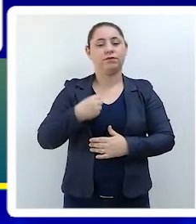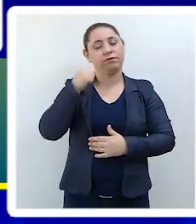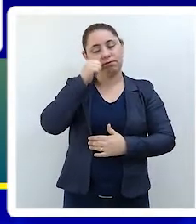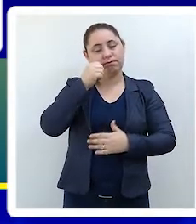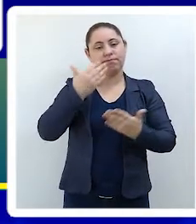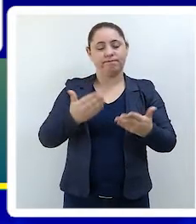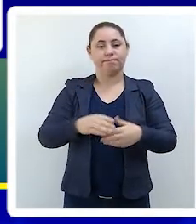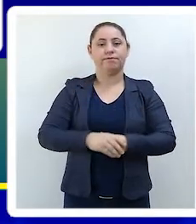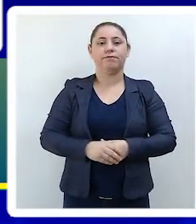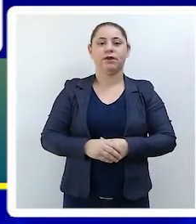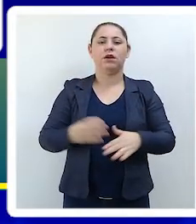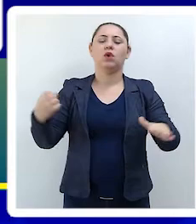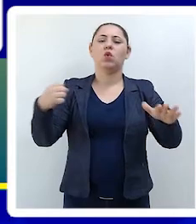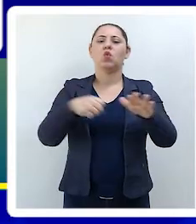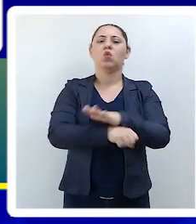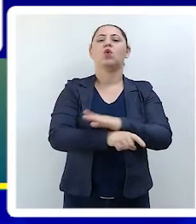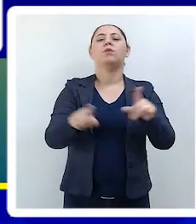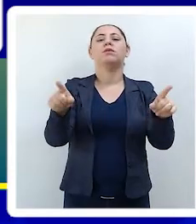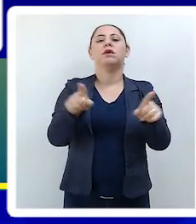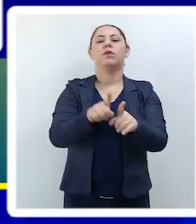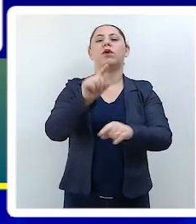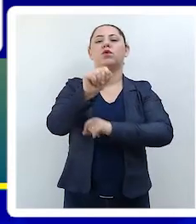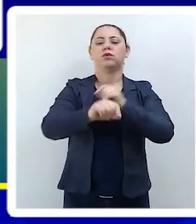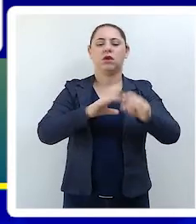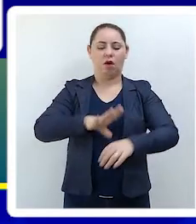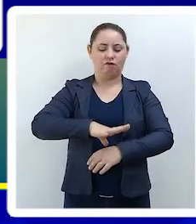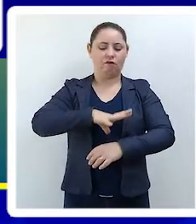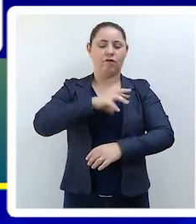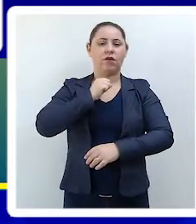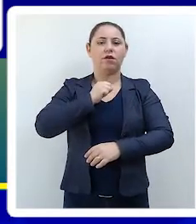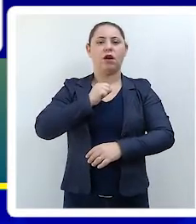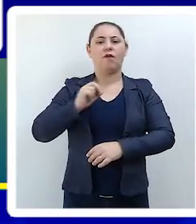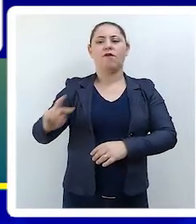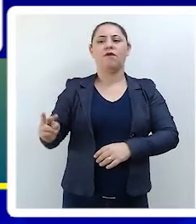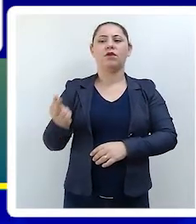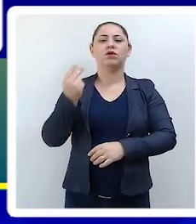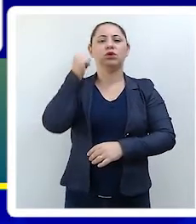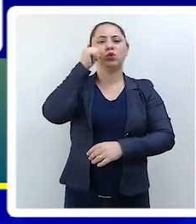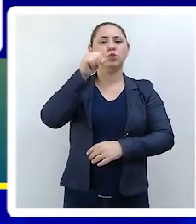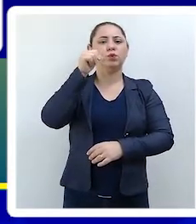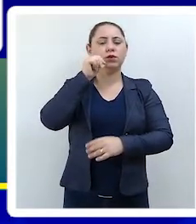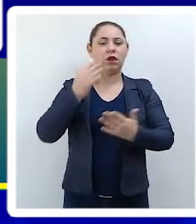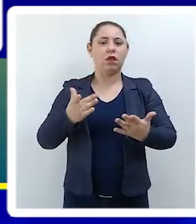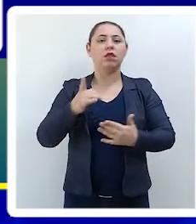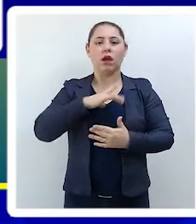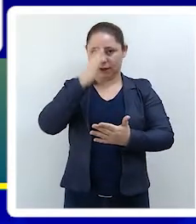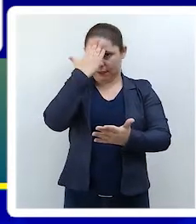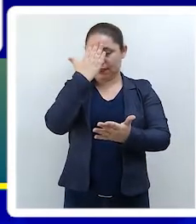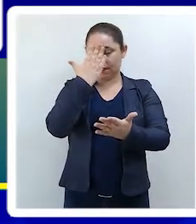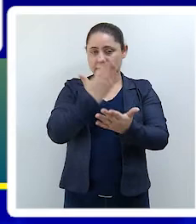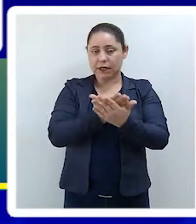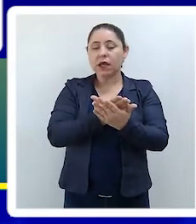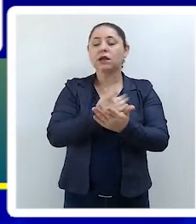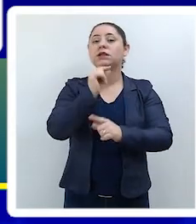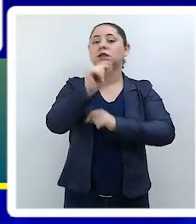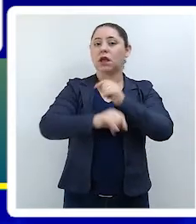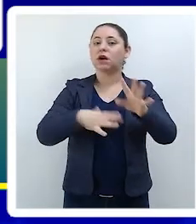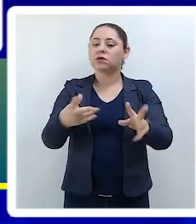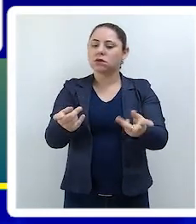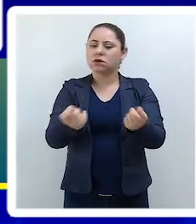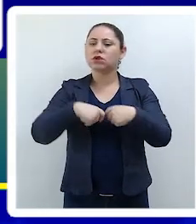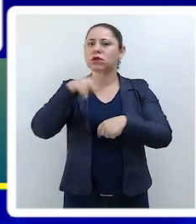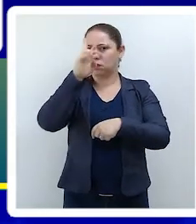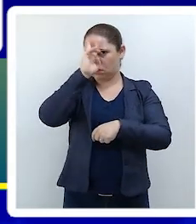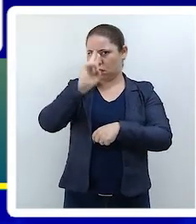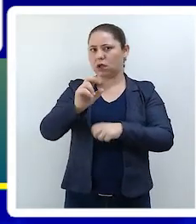feminina, né? Nós incluímos esse empoderamento, que as mulheres saibam que elas têm essa capacidade de